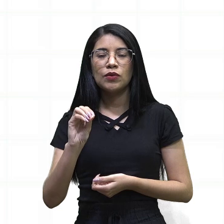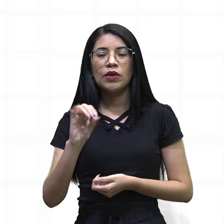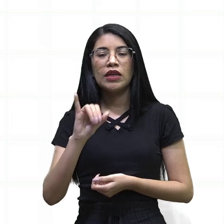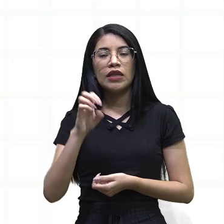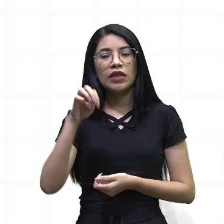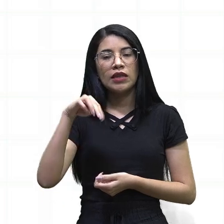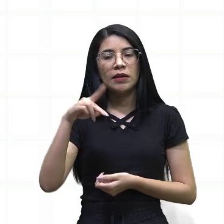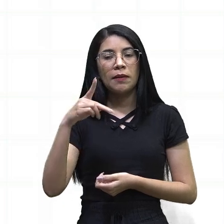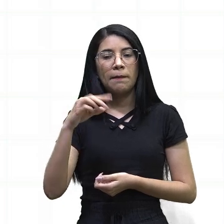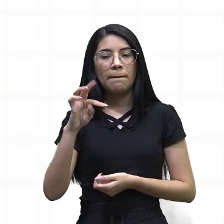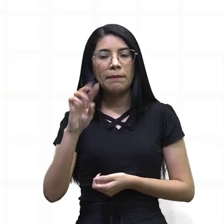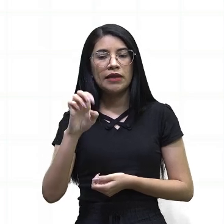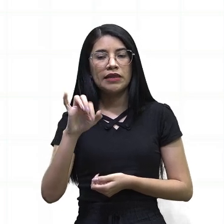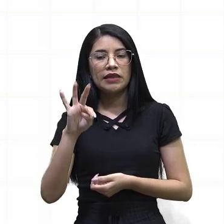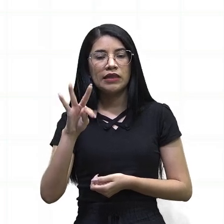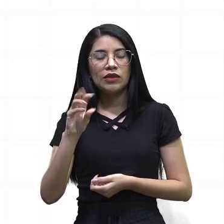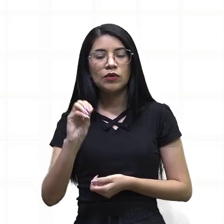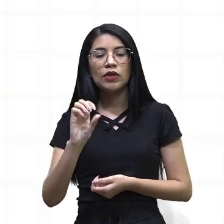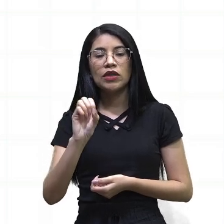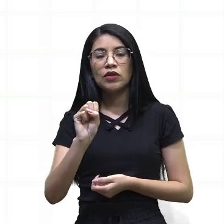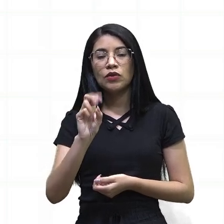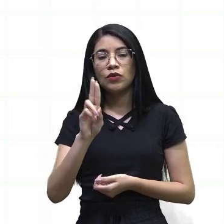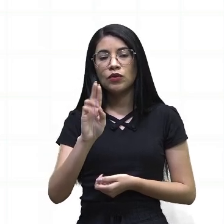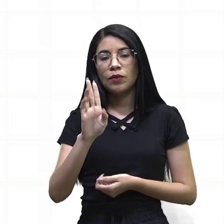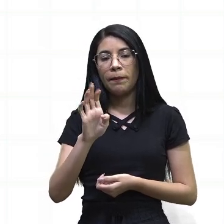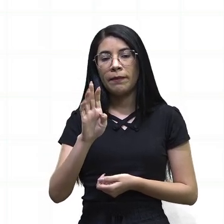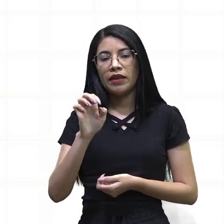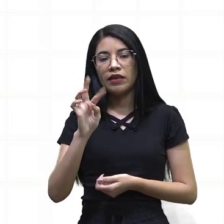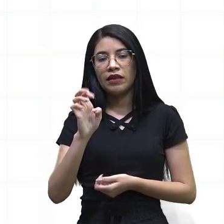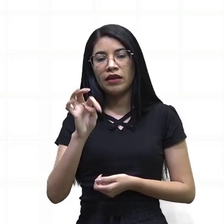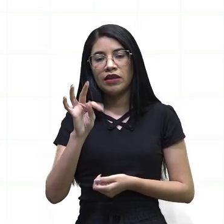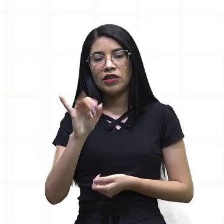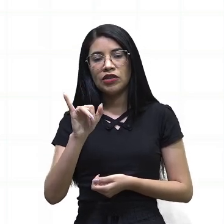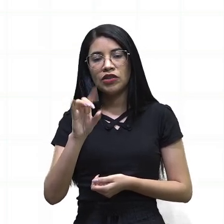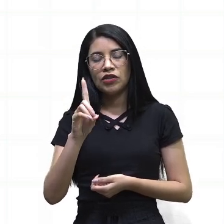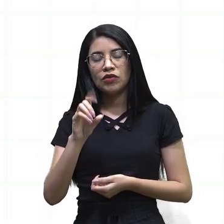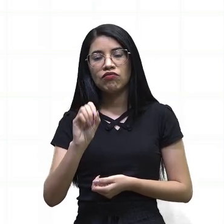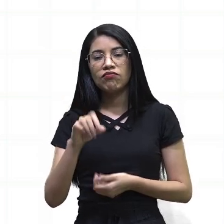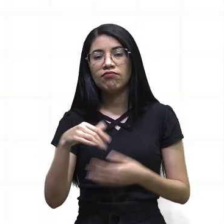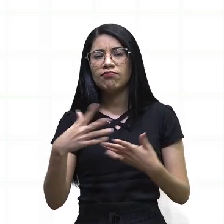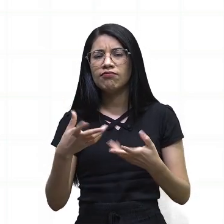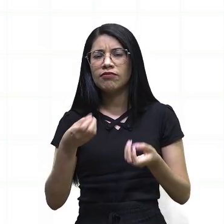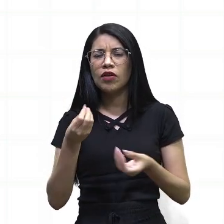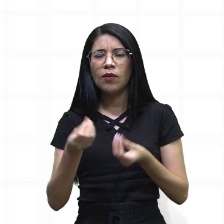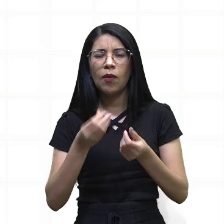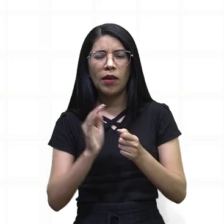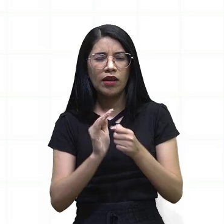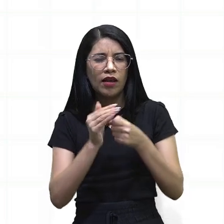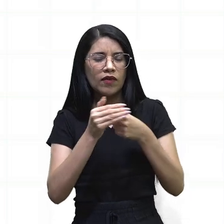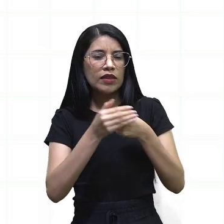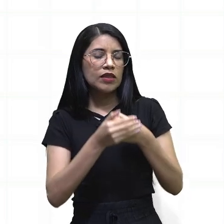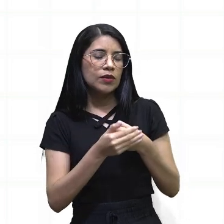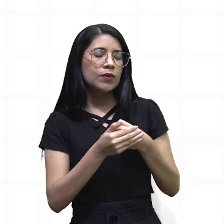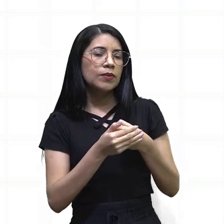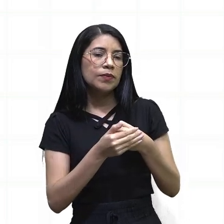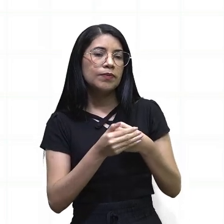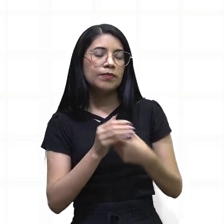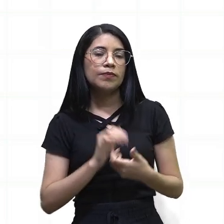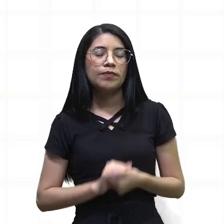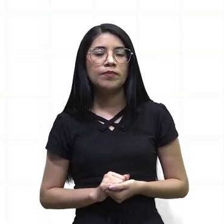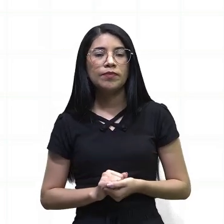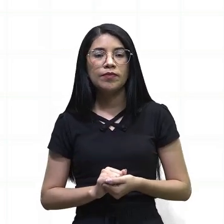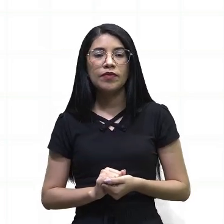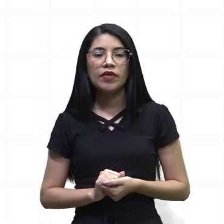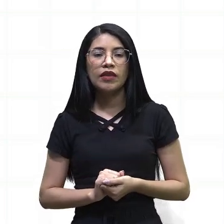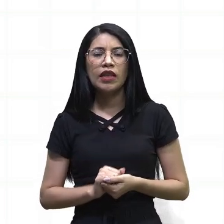implícito, subentendido. Olha só como ele gosta de ficar oculto, né? Então, ele é oculto, ele gosta de,